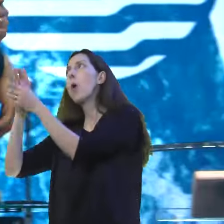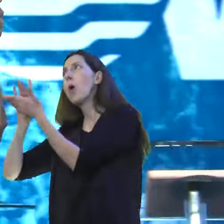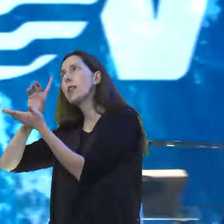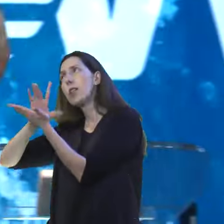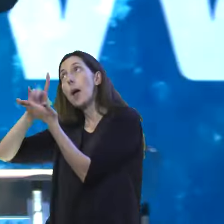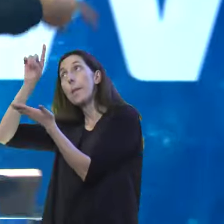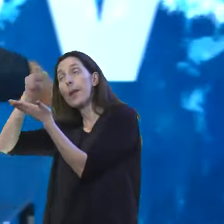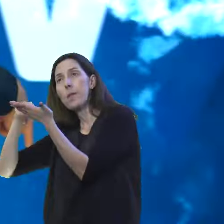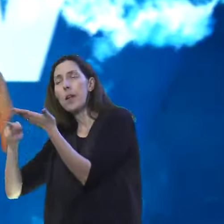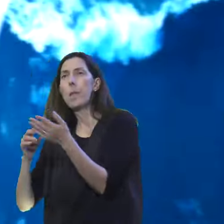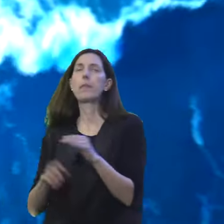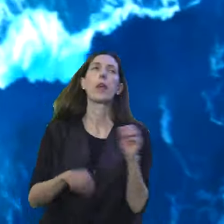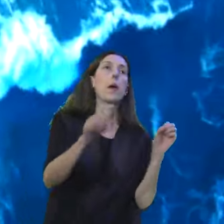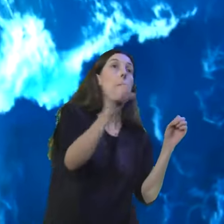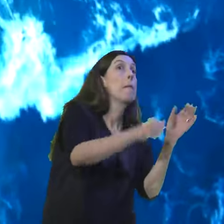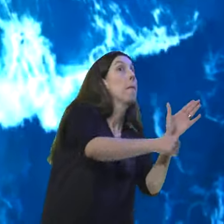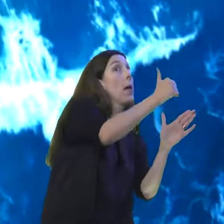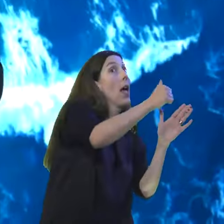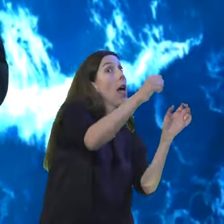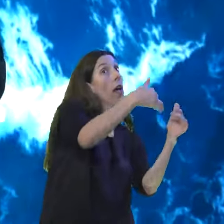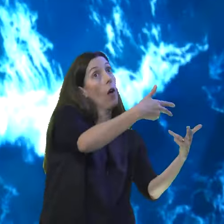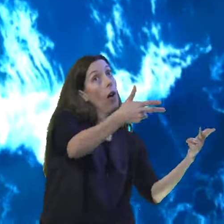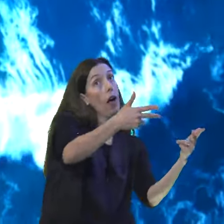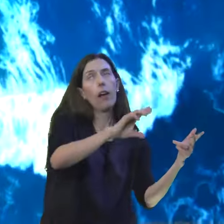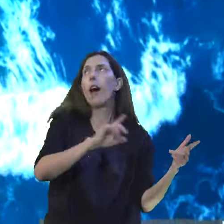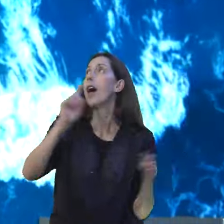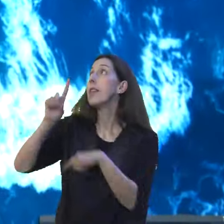vou fazer tal coisa, depois eu falo com Deus.